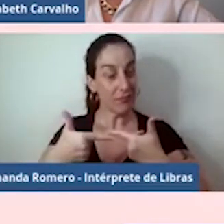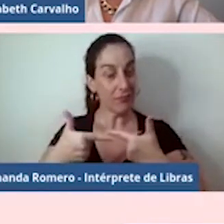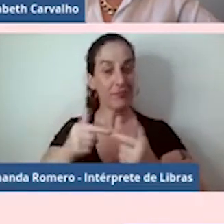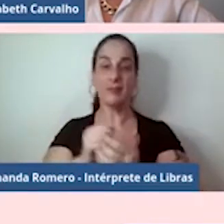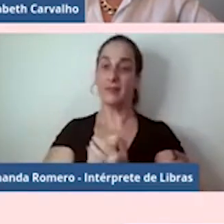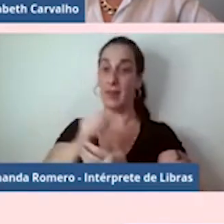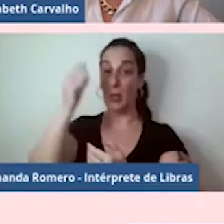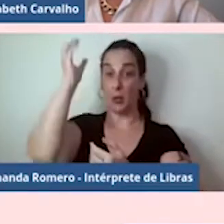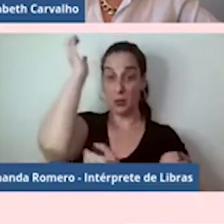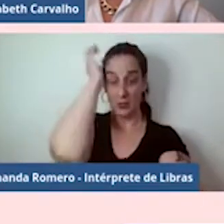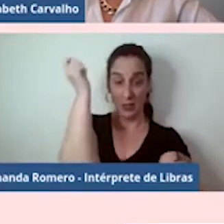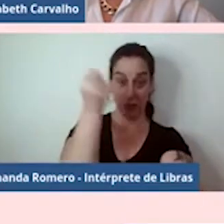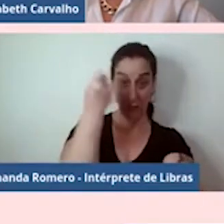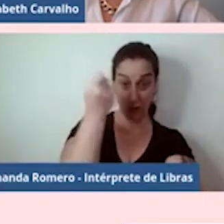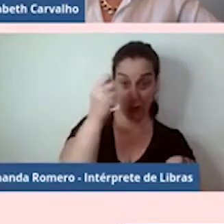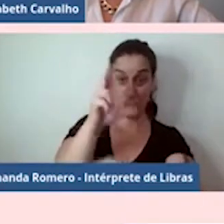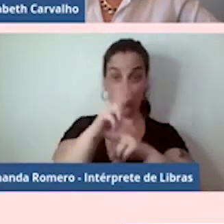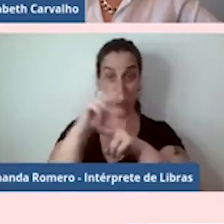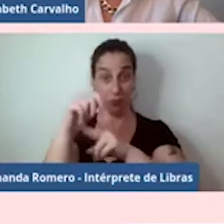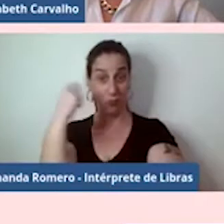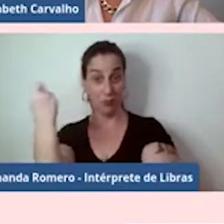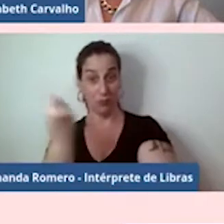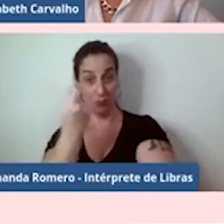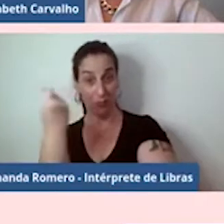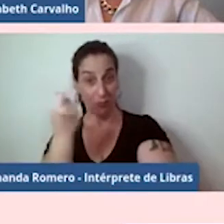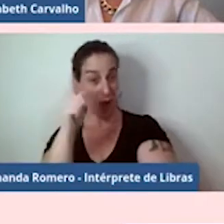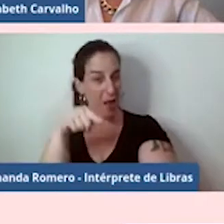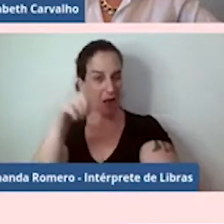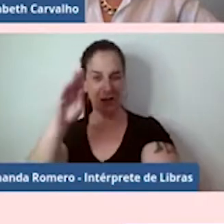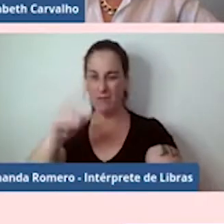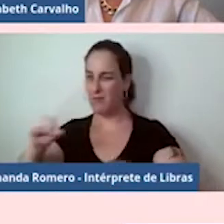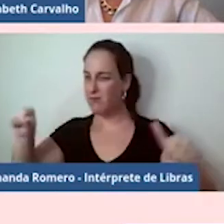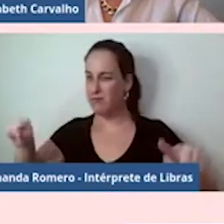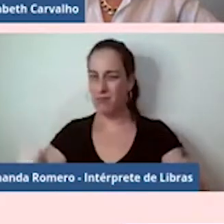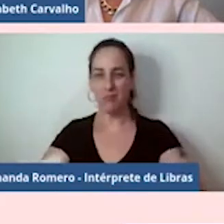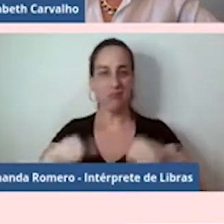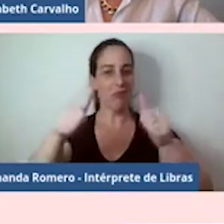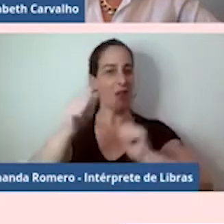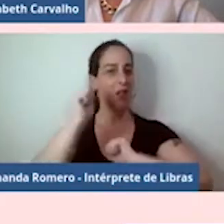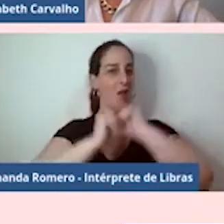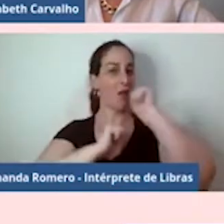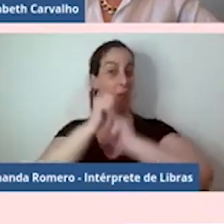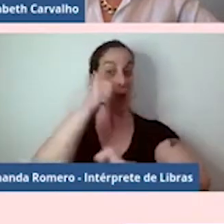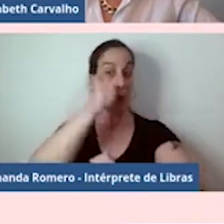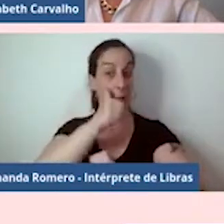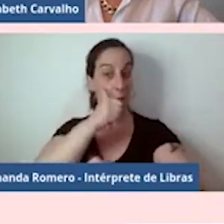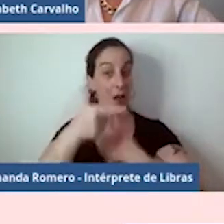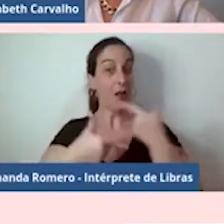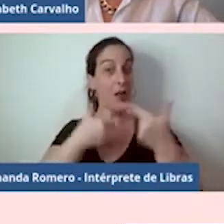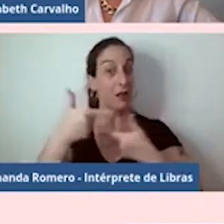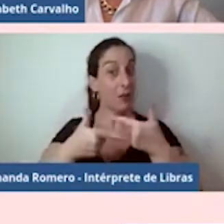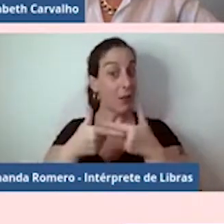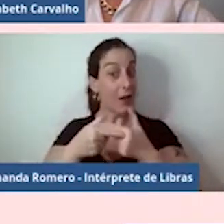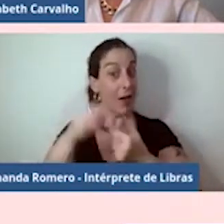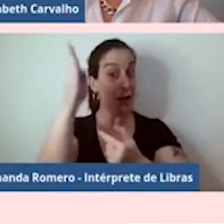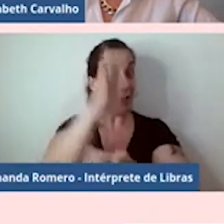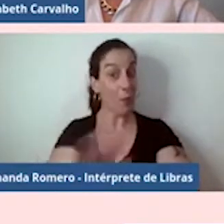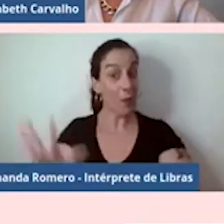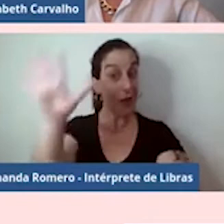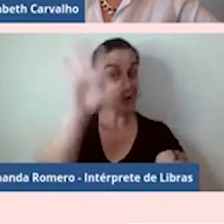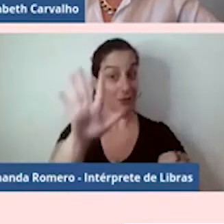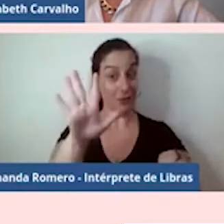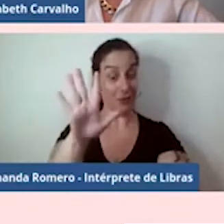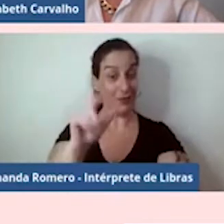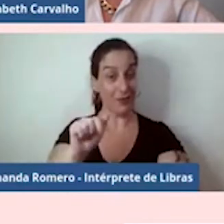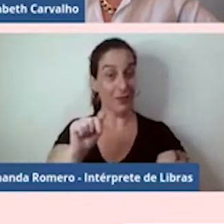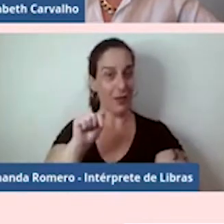SENAC RS estão entre as melhores empresas para a mulher trabalhar no Brasil. Isso